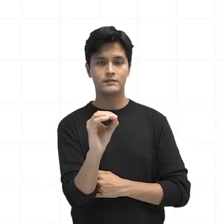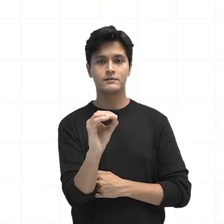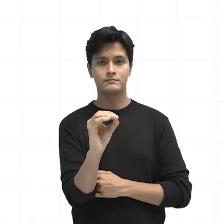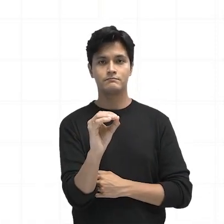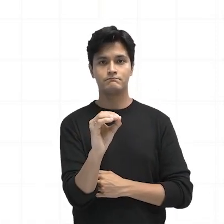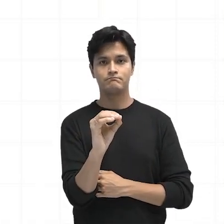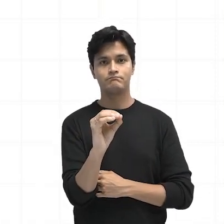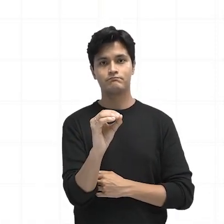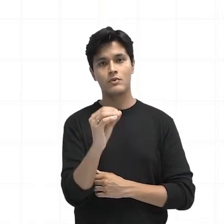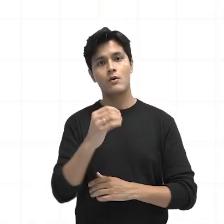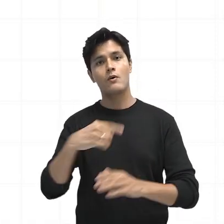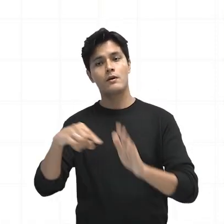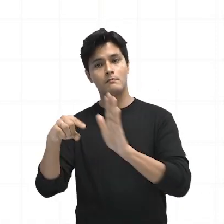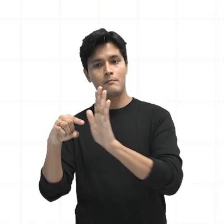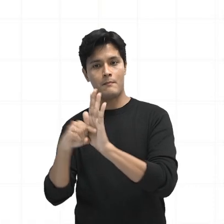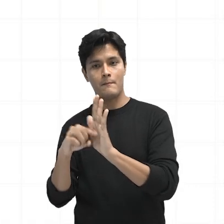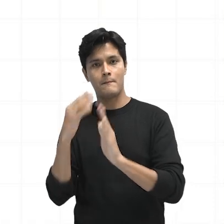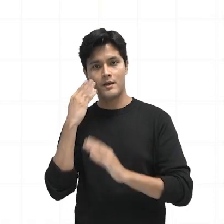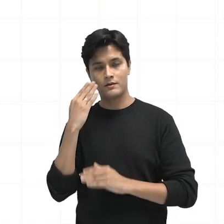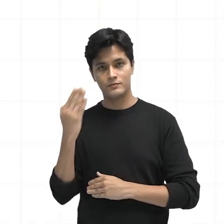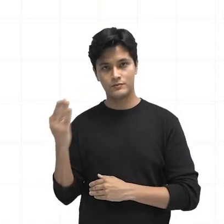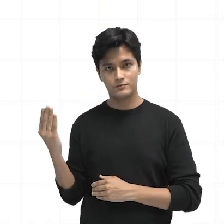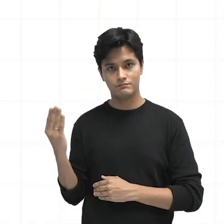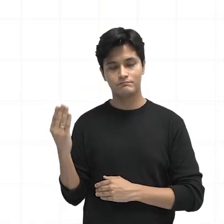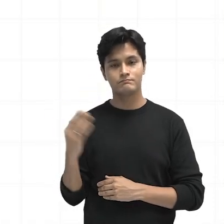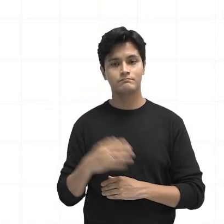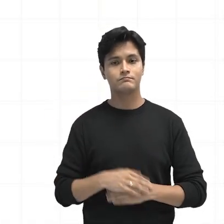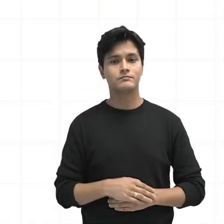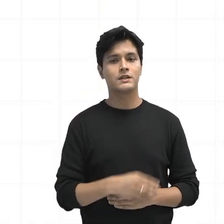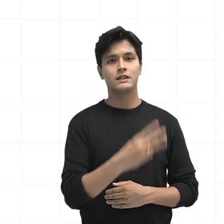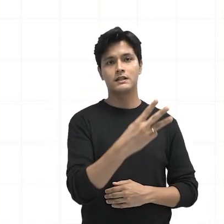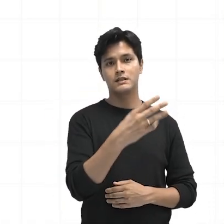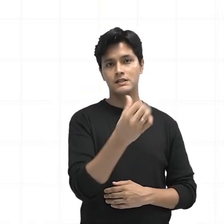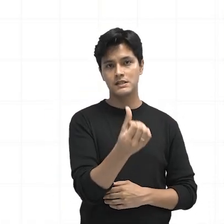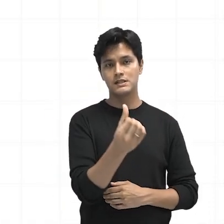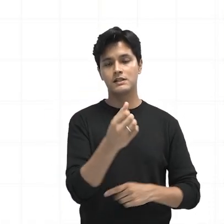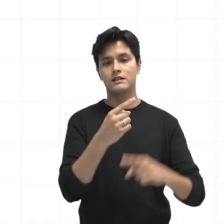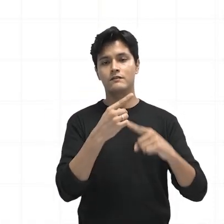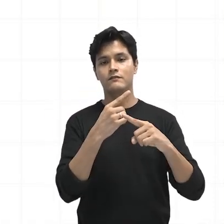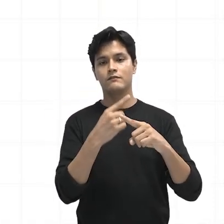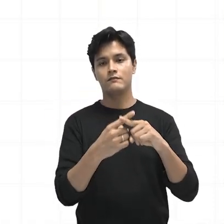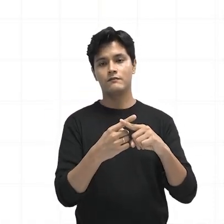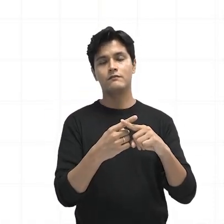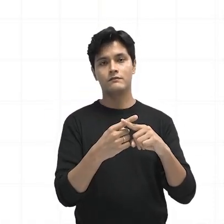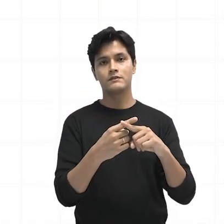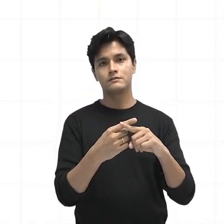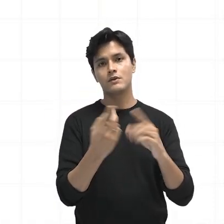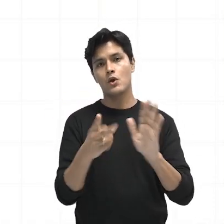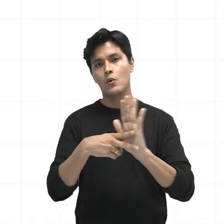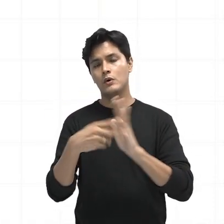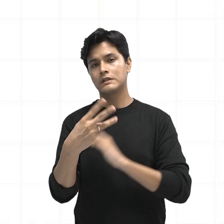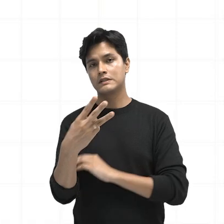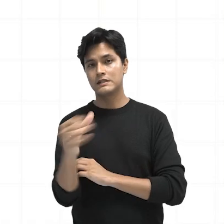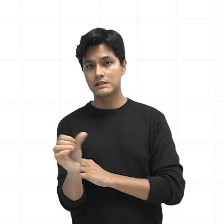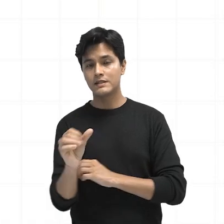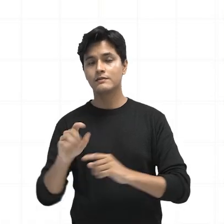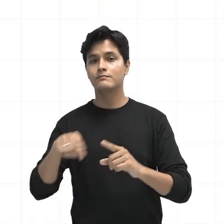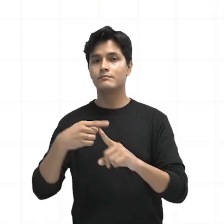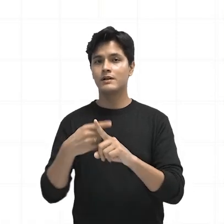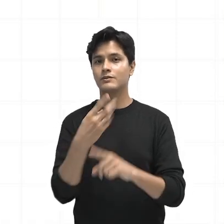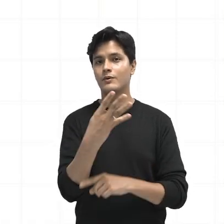menos. 36 vezes 1 é 36, mais 45 vezes 3, que é